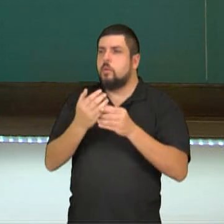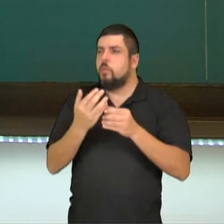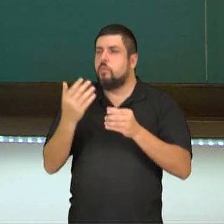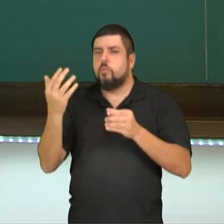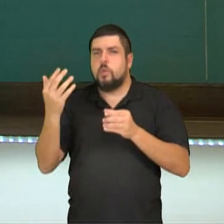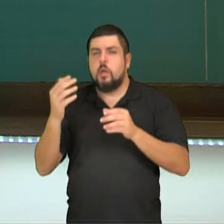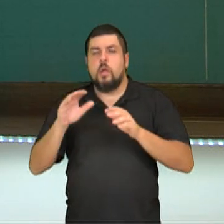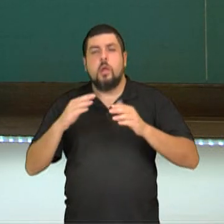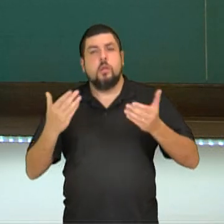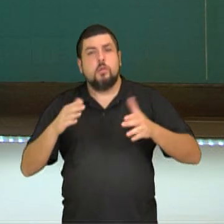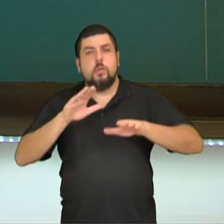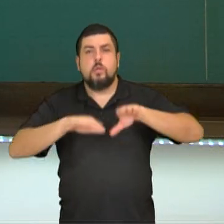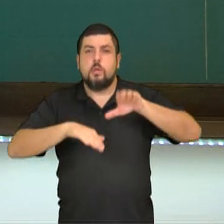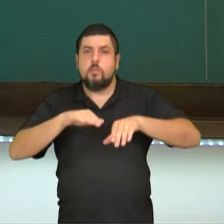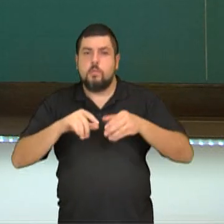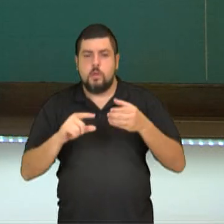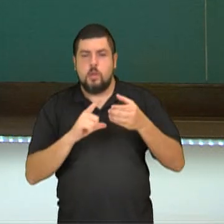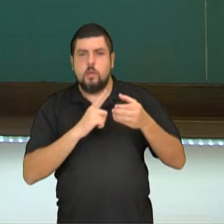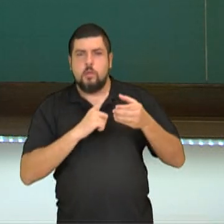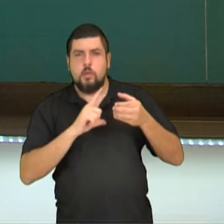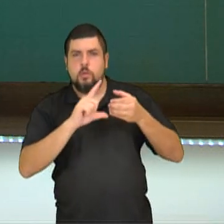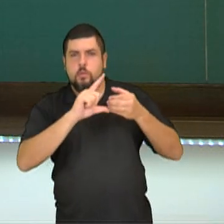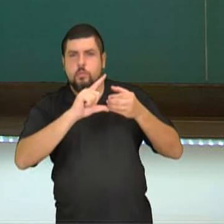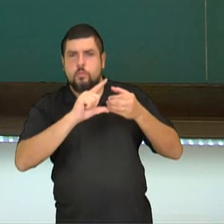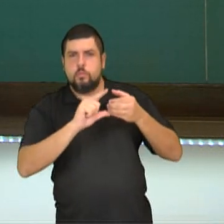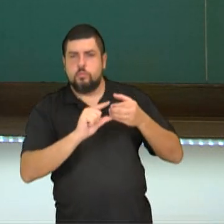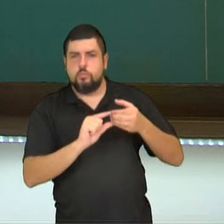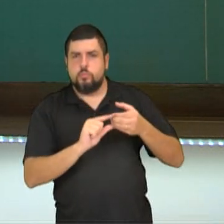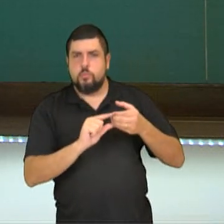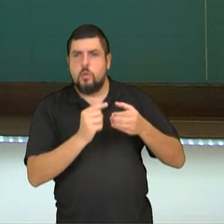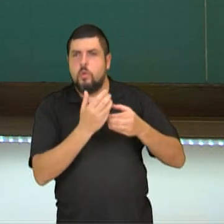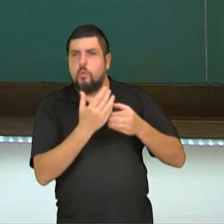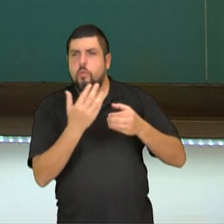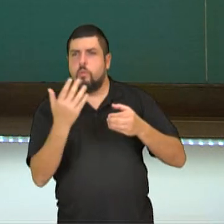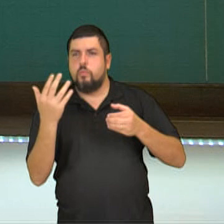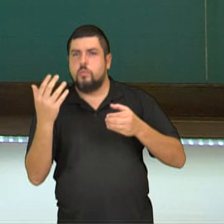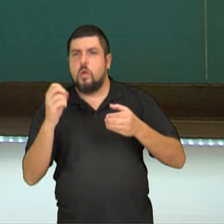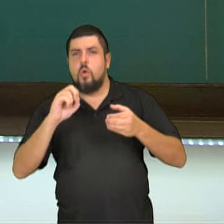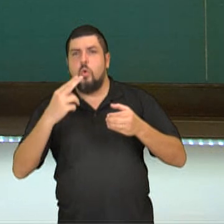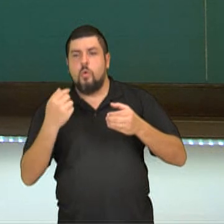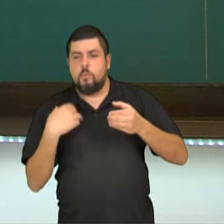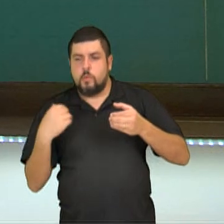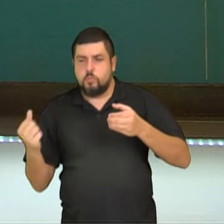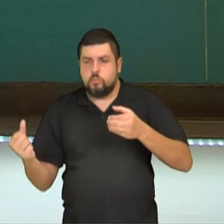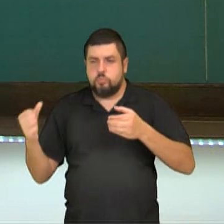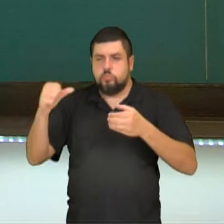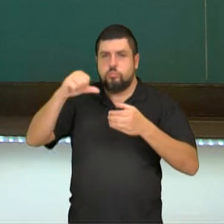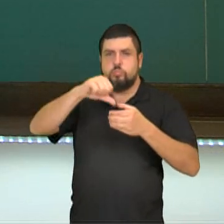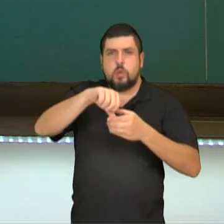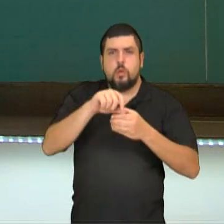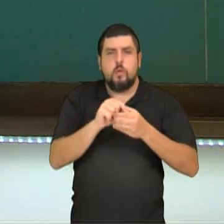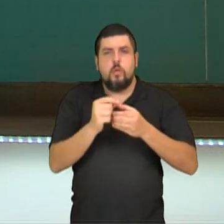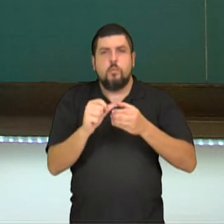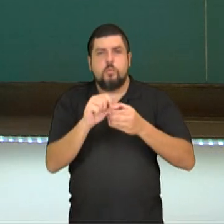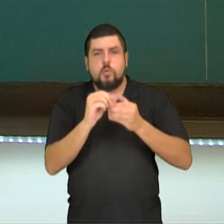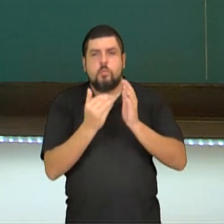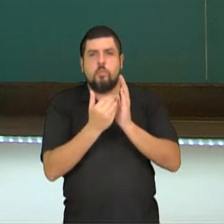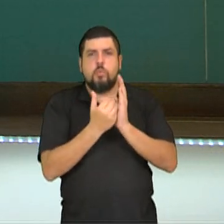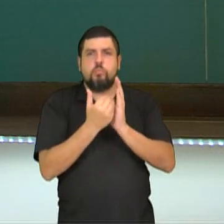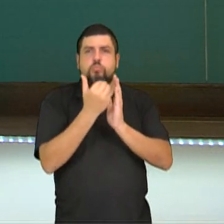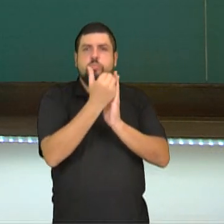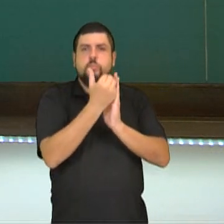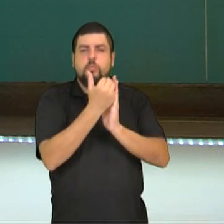uma quantidade da solução concentrada, adicionou mais um volume, ou ele pegou uma solução concentrada e evaporou